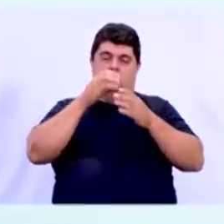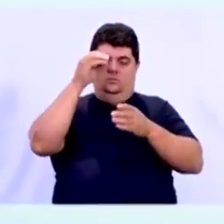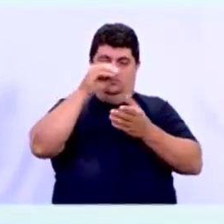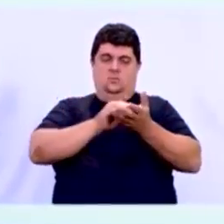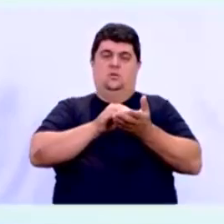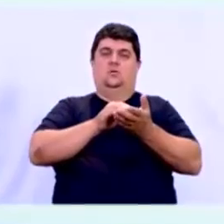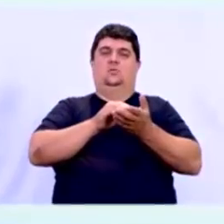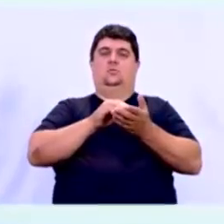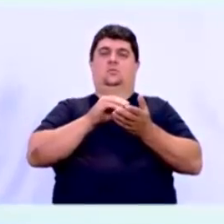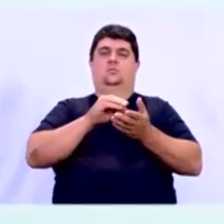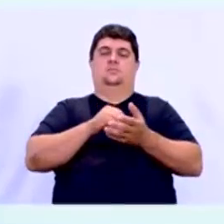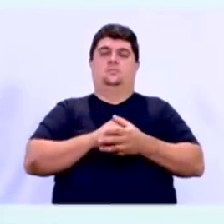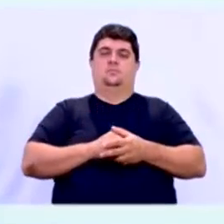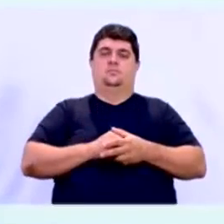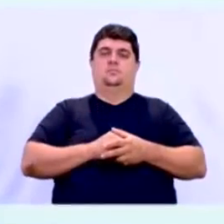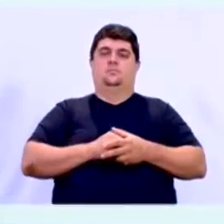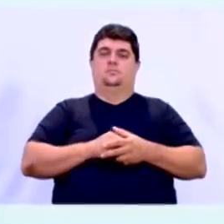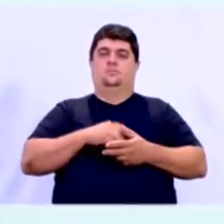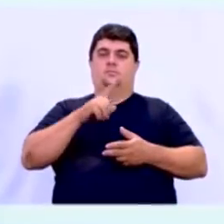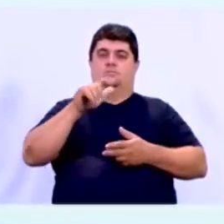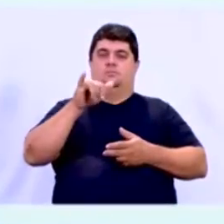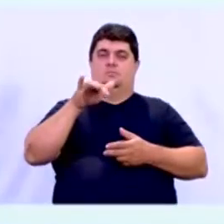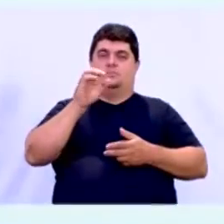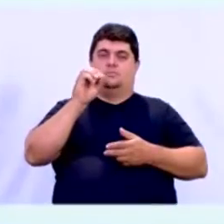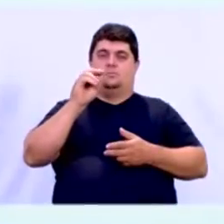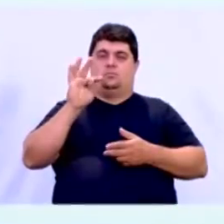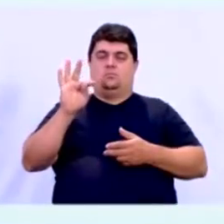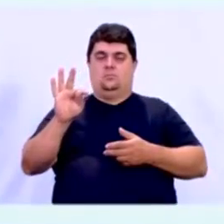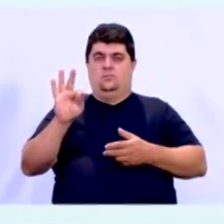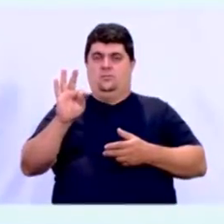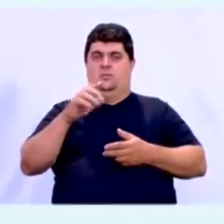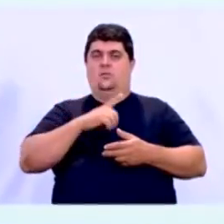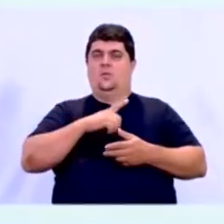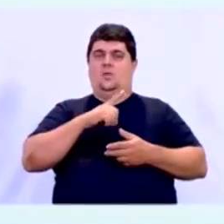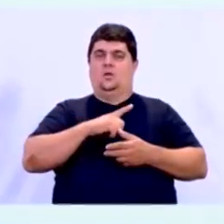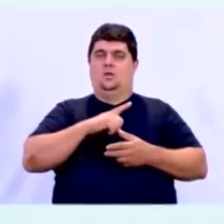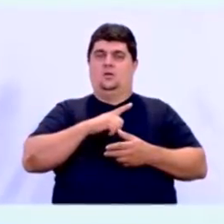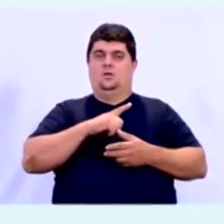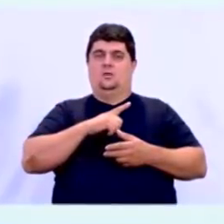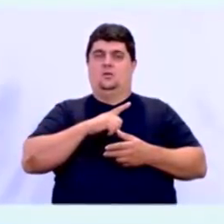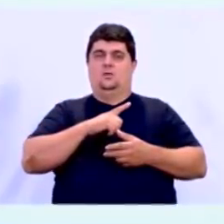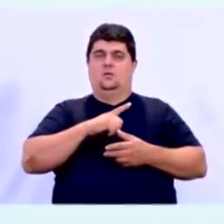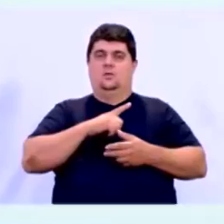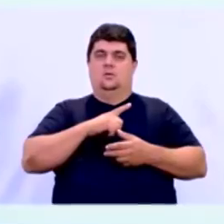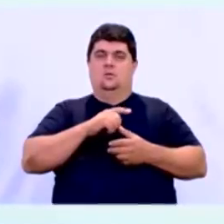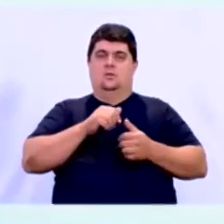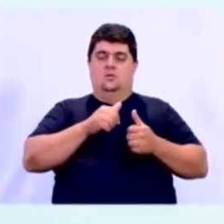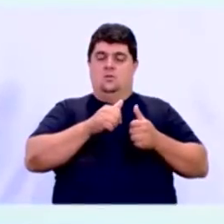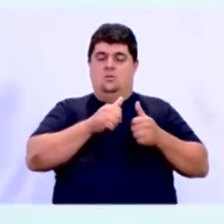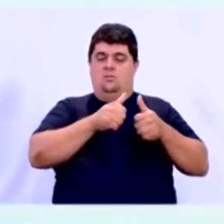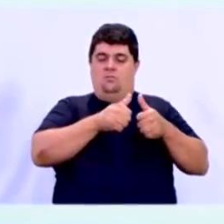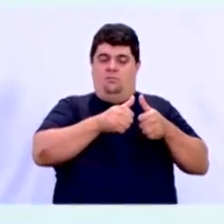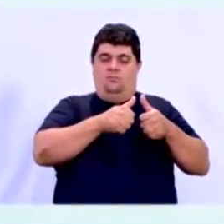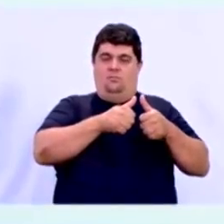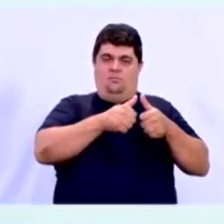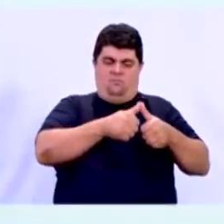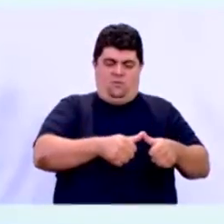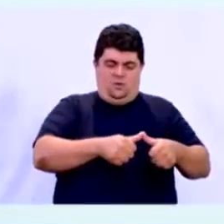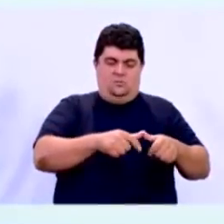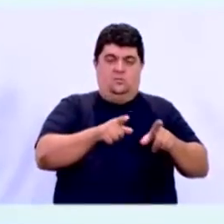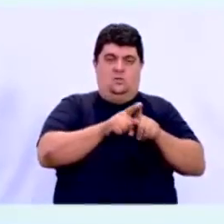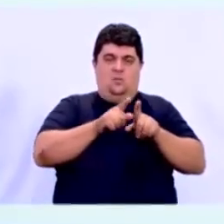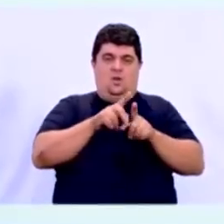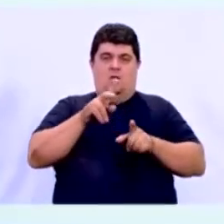em prática. Até porque o layout tem uma questão também, que é a questão do layout fixo e o layout flexível.